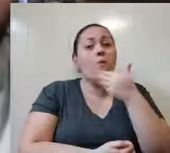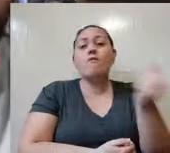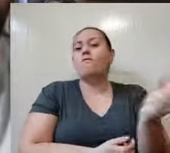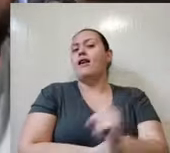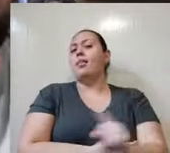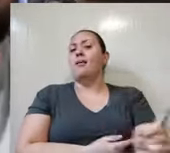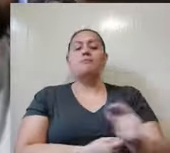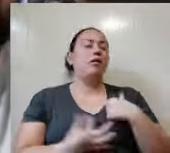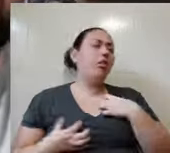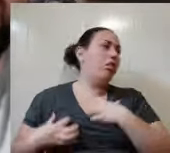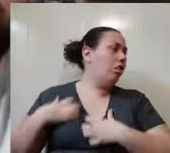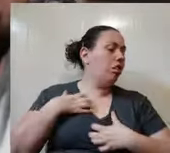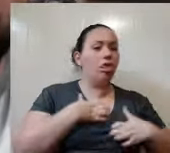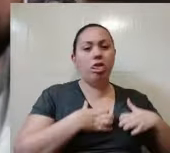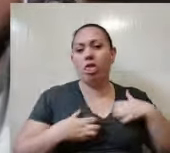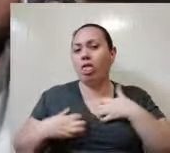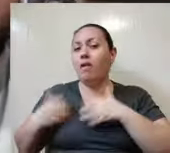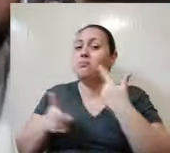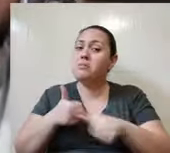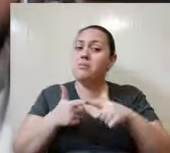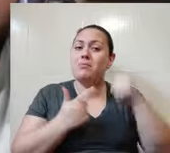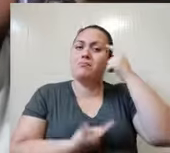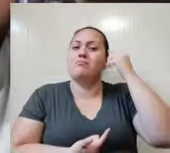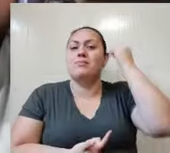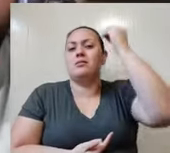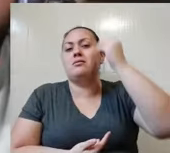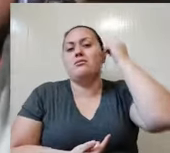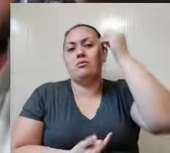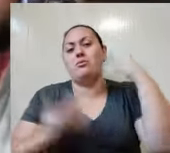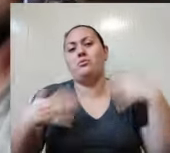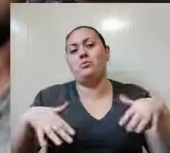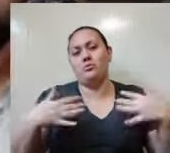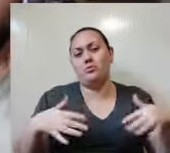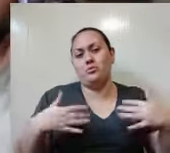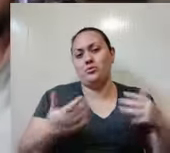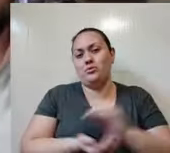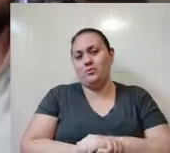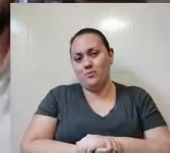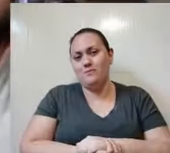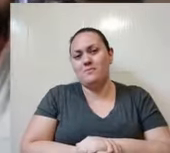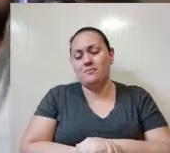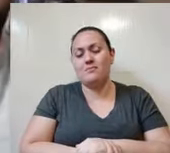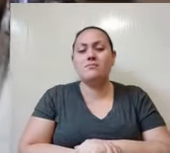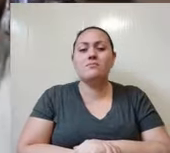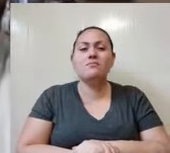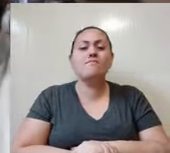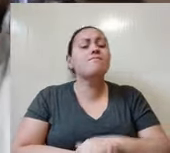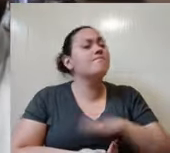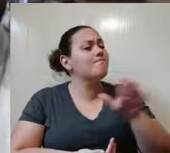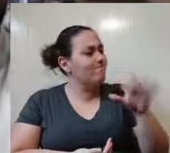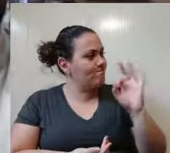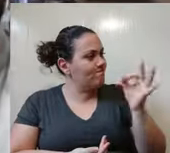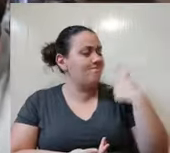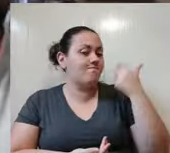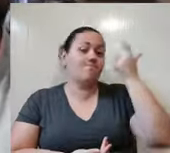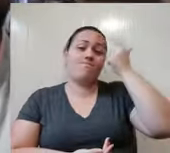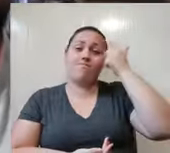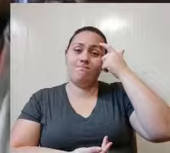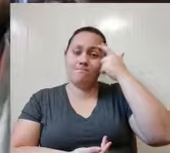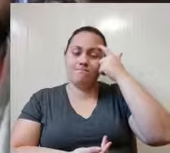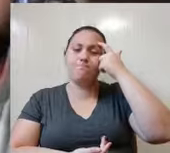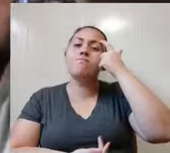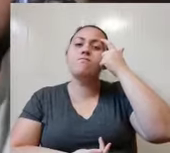suficiente. E daí isso causa um sofrimento psicológico muito grande. Até porque eu fiquei pensando, né, Anderson, às vezes esse